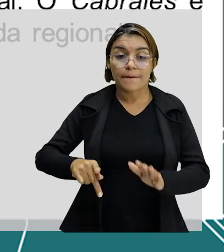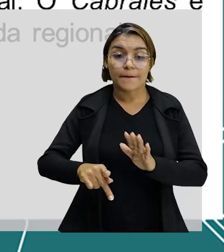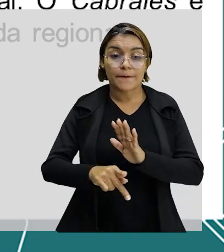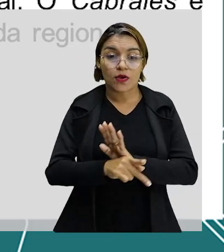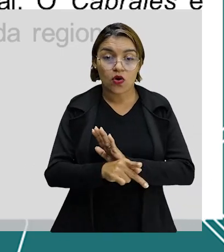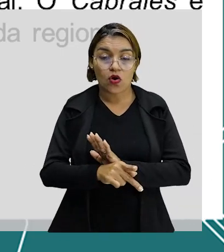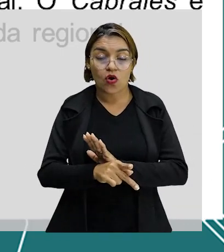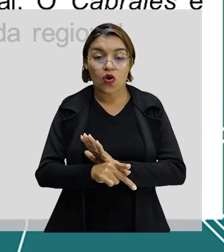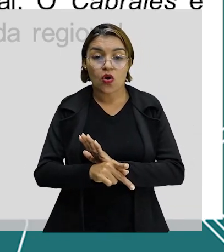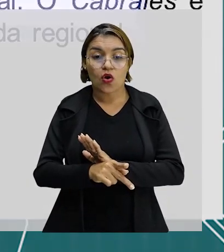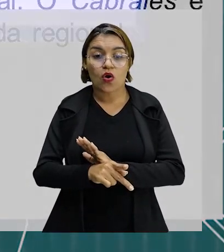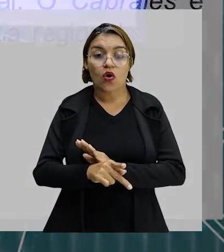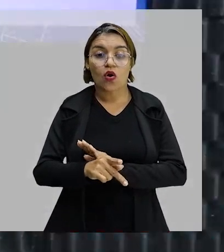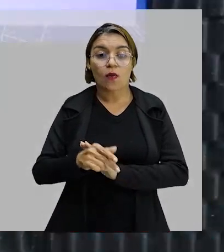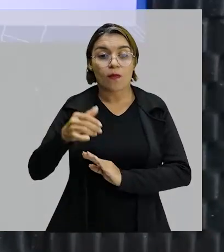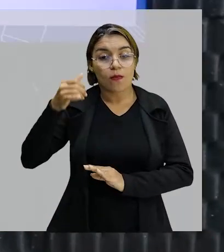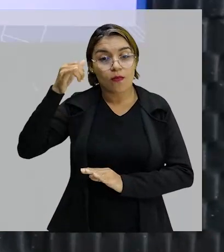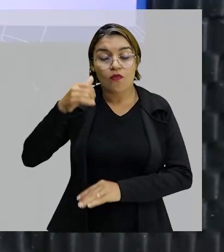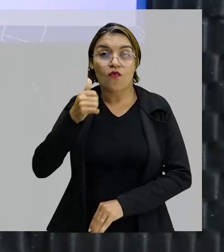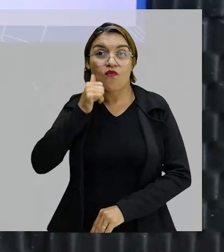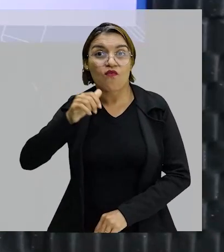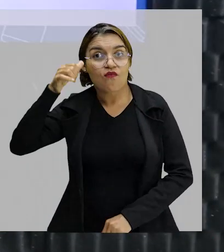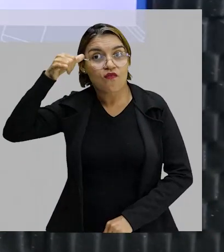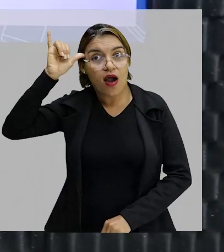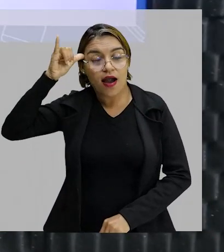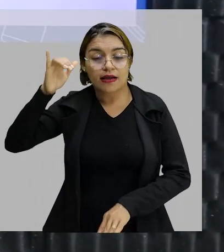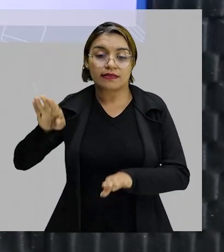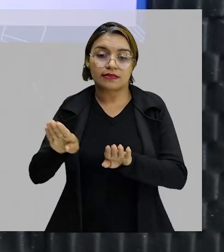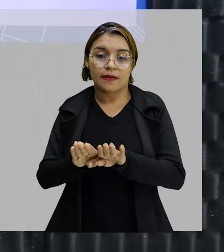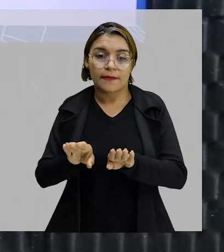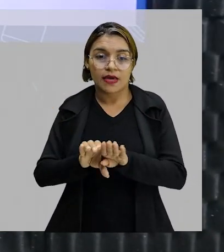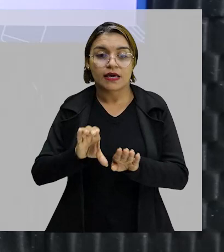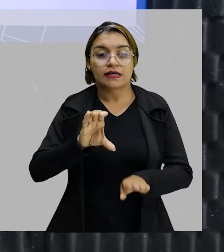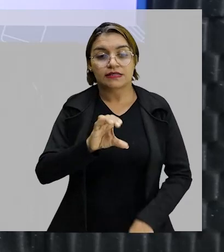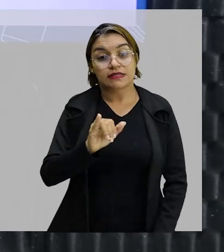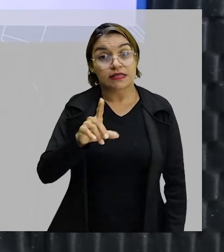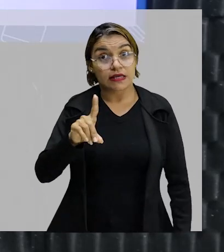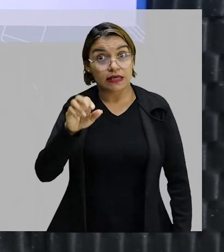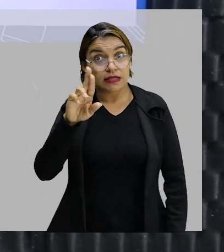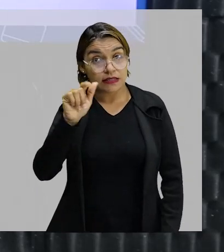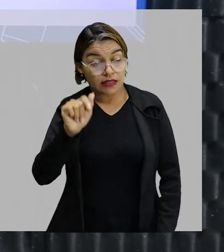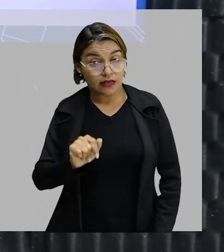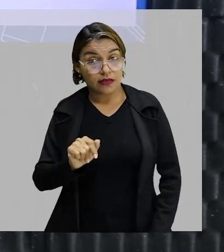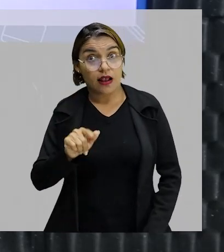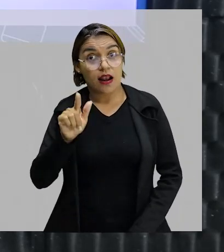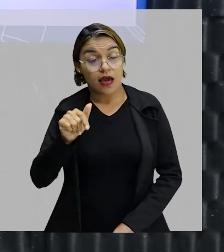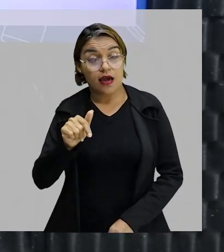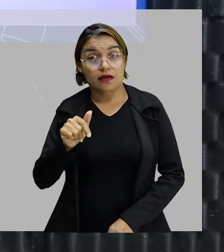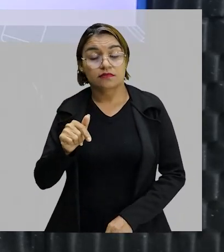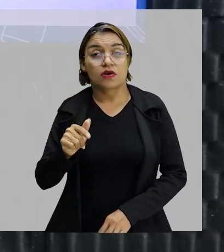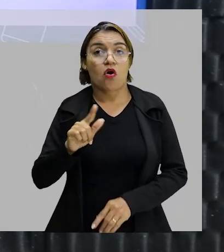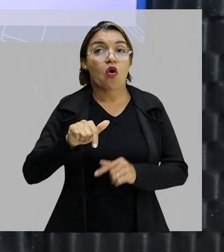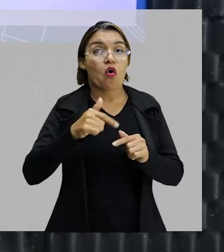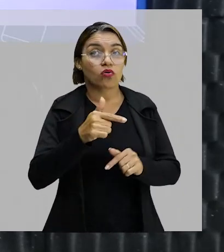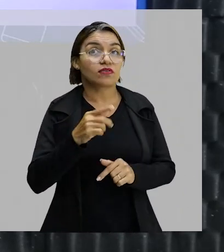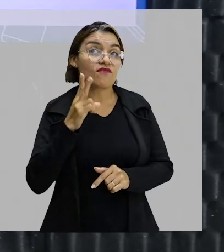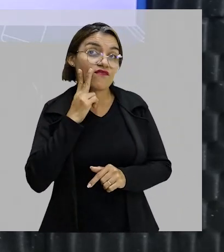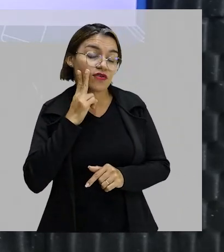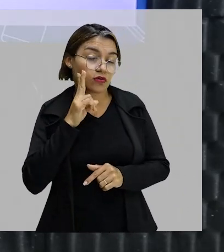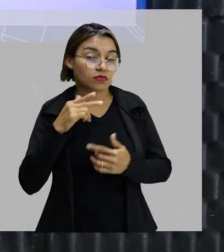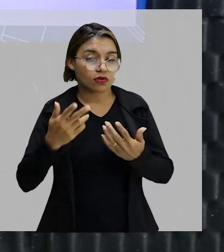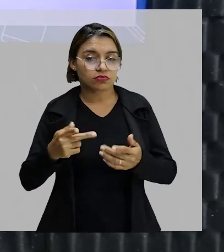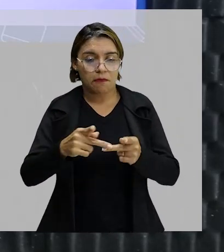e sabores fortes. E a cidra é a bebida regional. Viu que lá na Galiza era o vinho, tá? Então eu tenho aqui